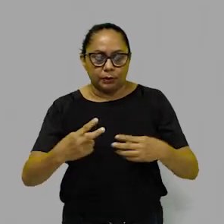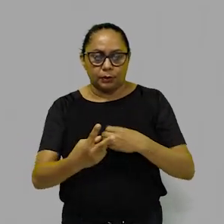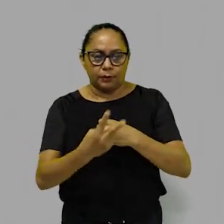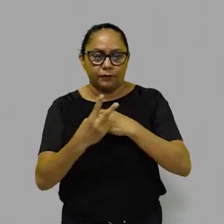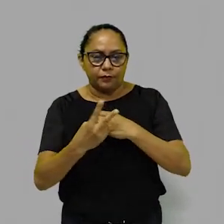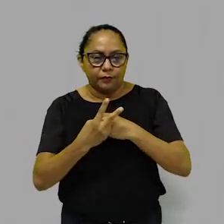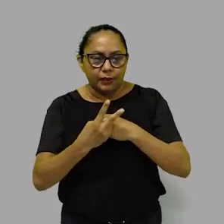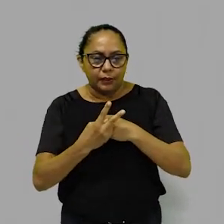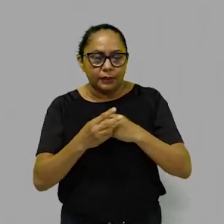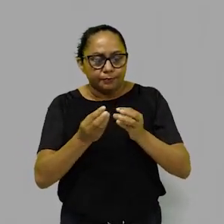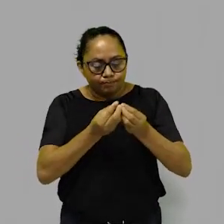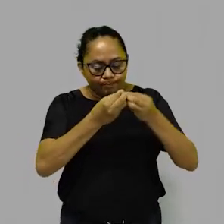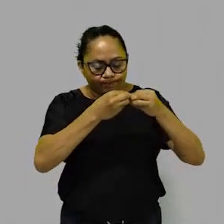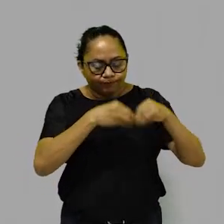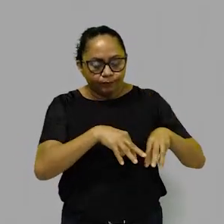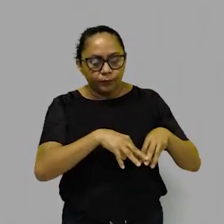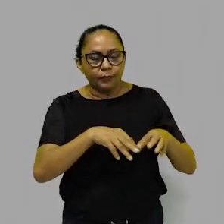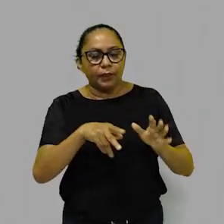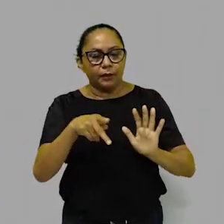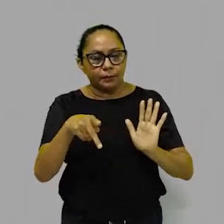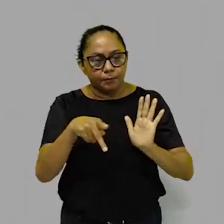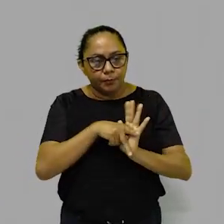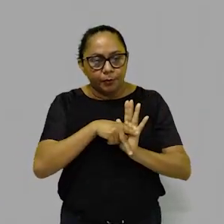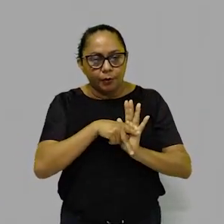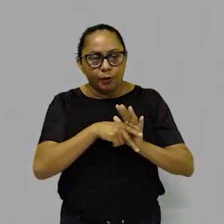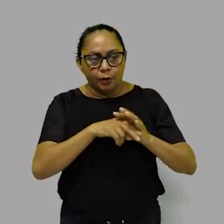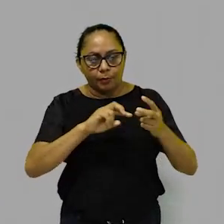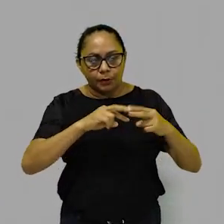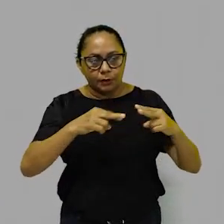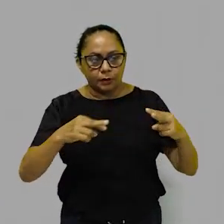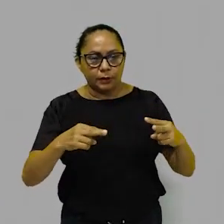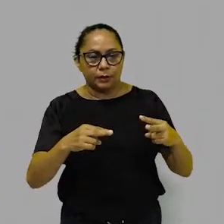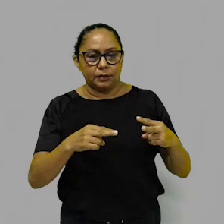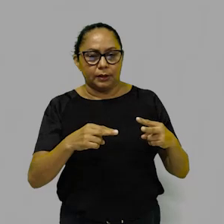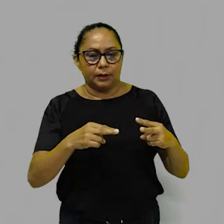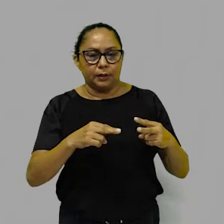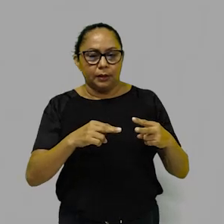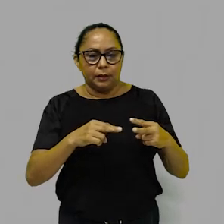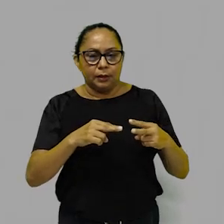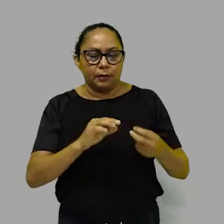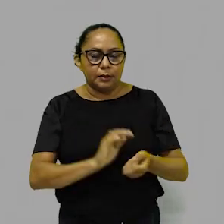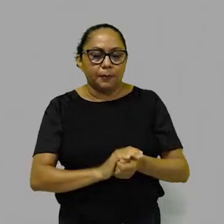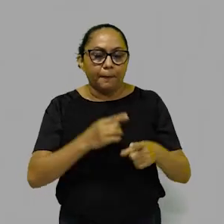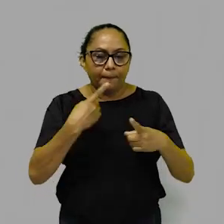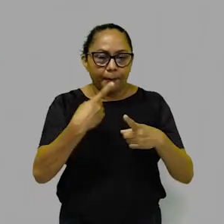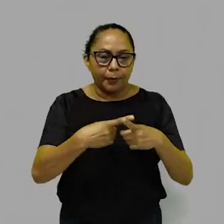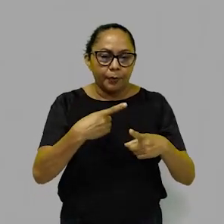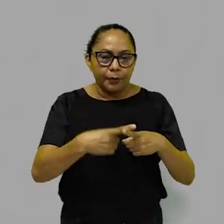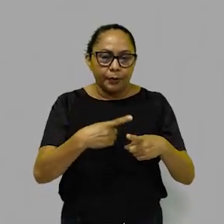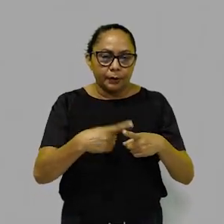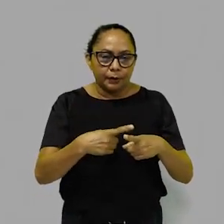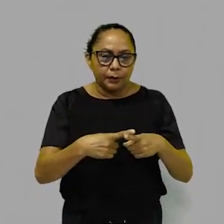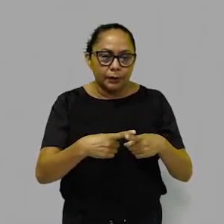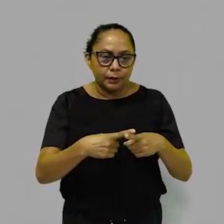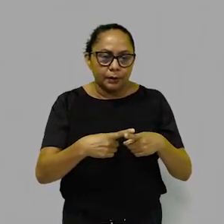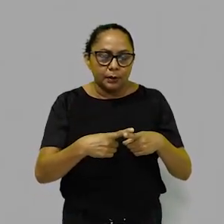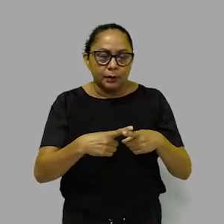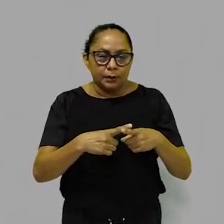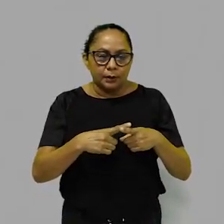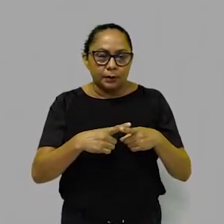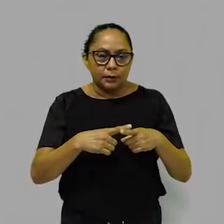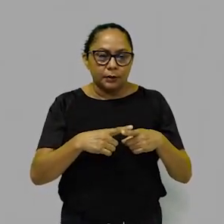nossas próprias células que foram lesionadas. Porque elas vão estar ali como um corpo estranho, então elas têm que ser